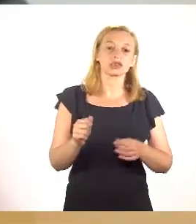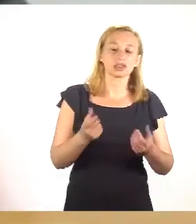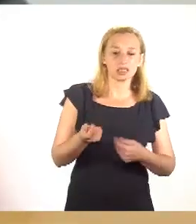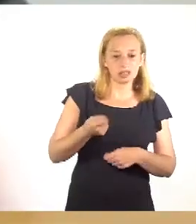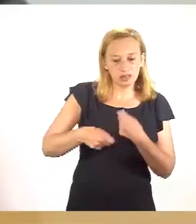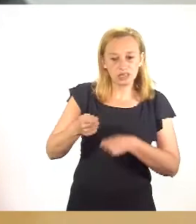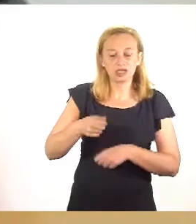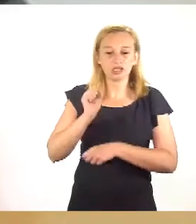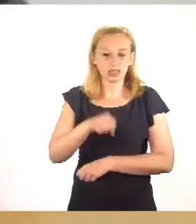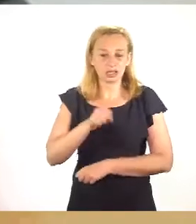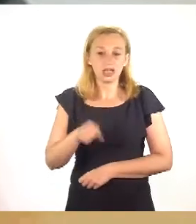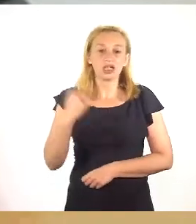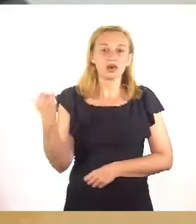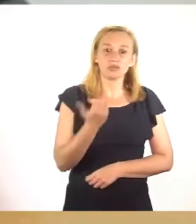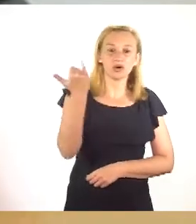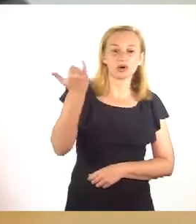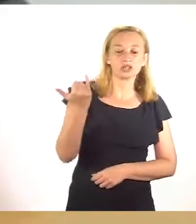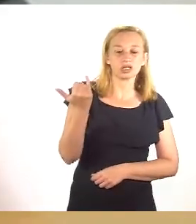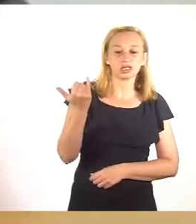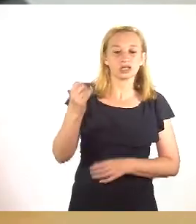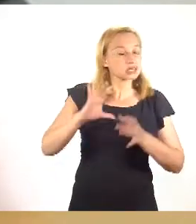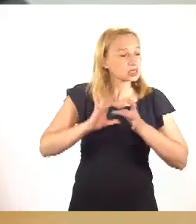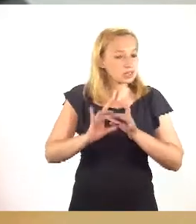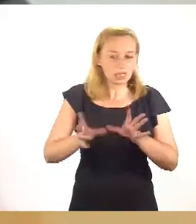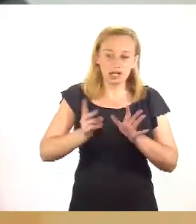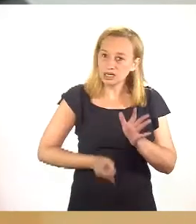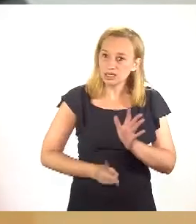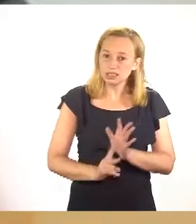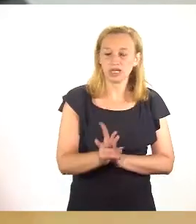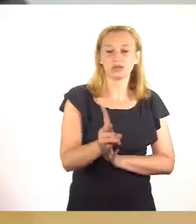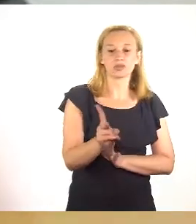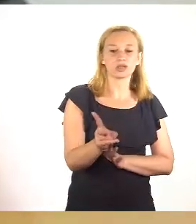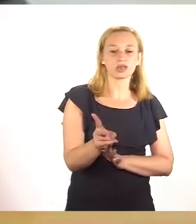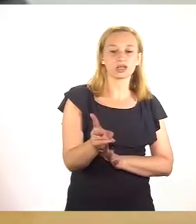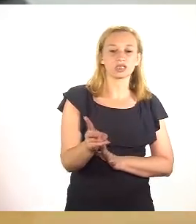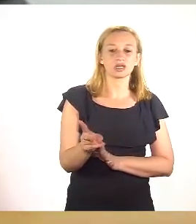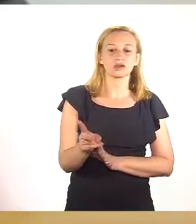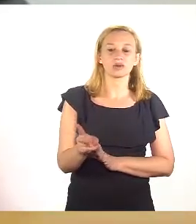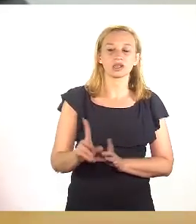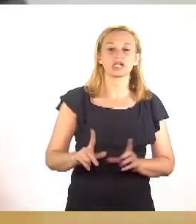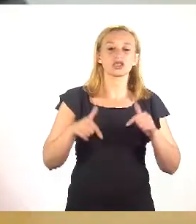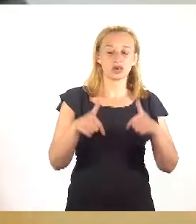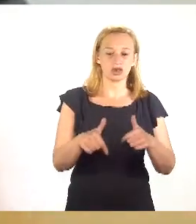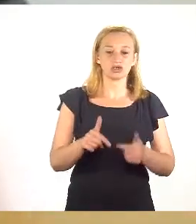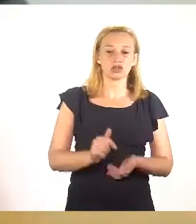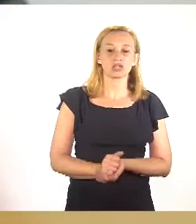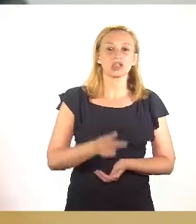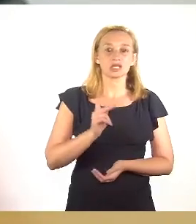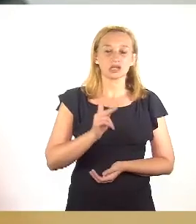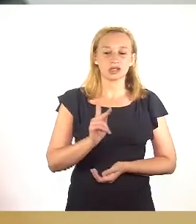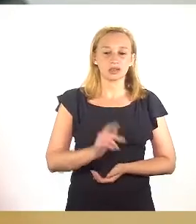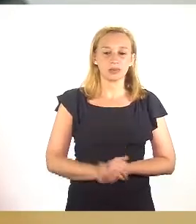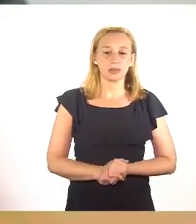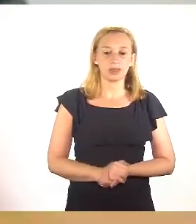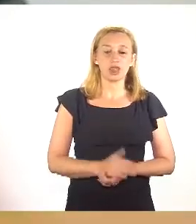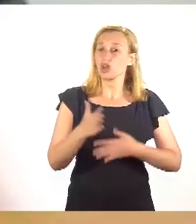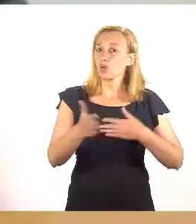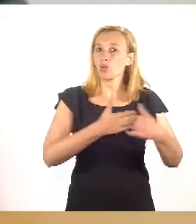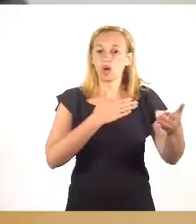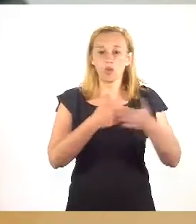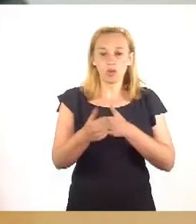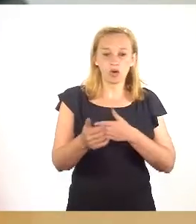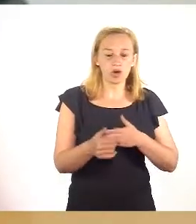que essa autonomia seja sempre mantida, porque isso é o que a gente fala da teoria da captura. Qualquer tipo